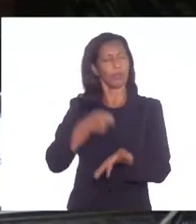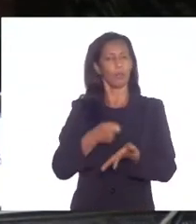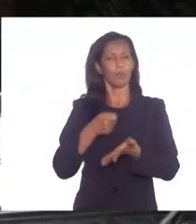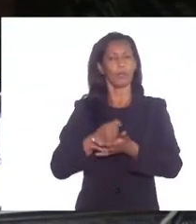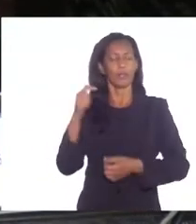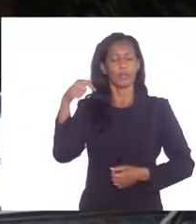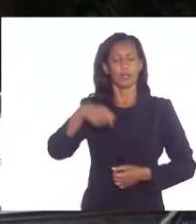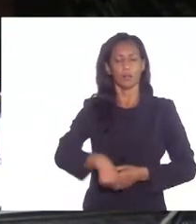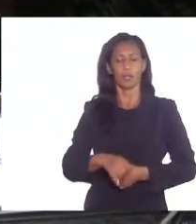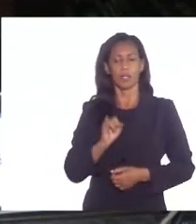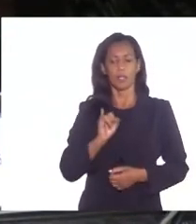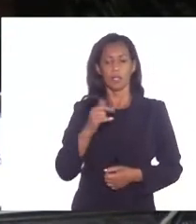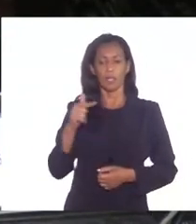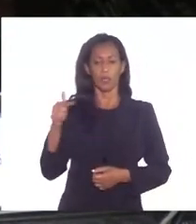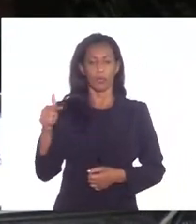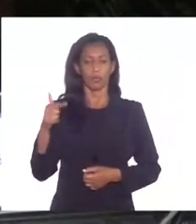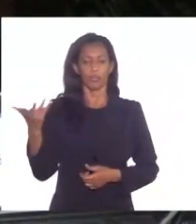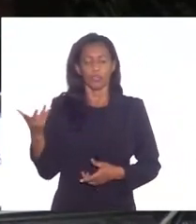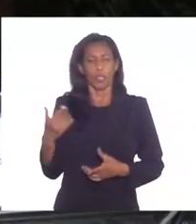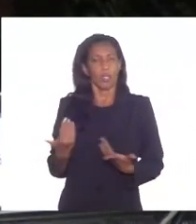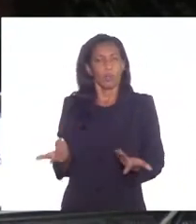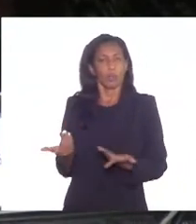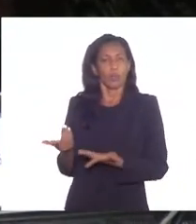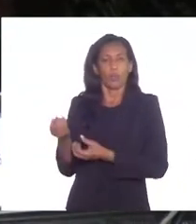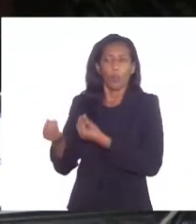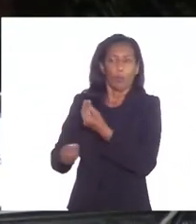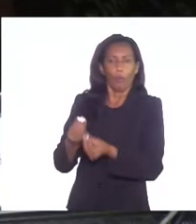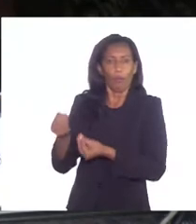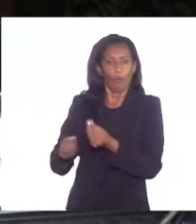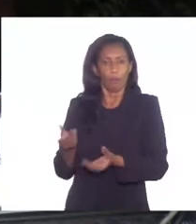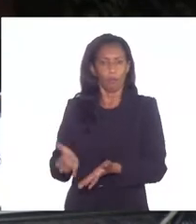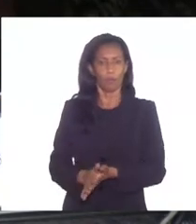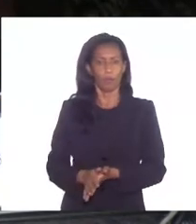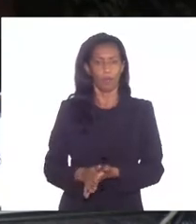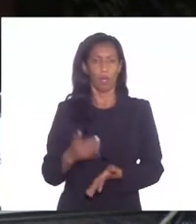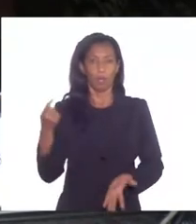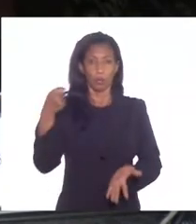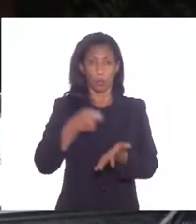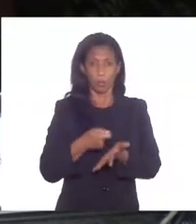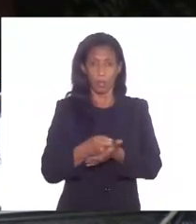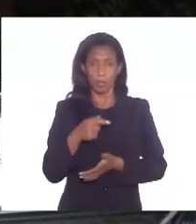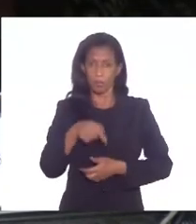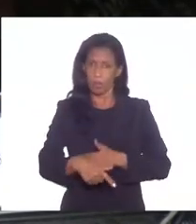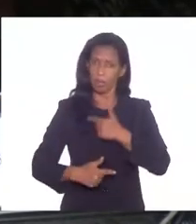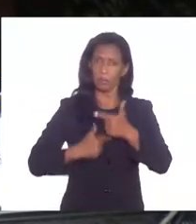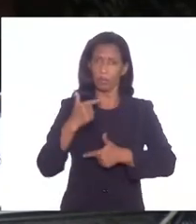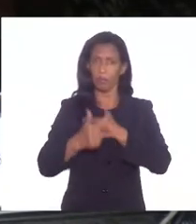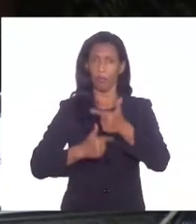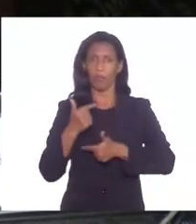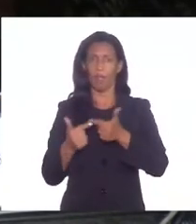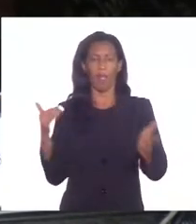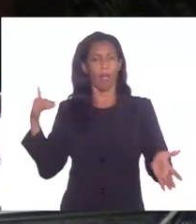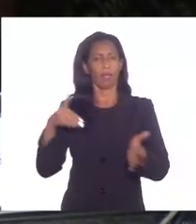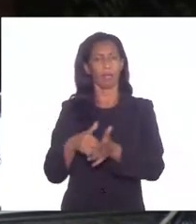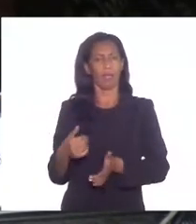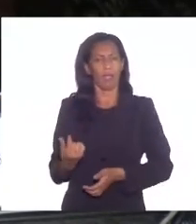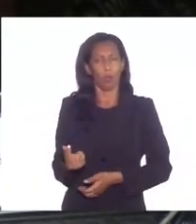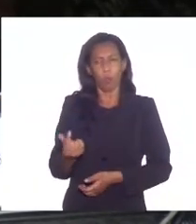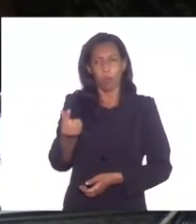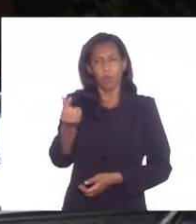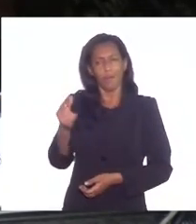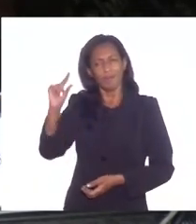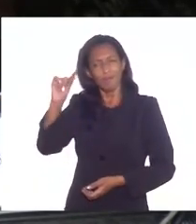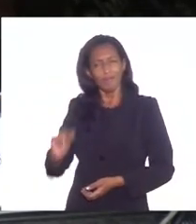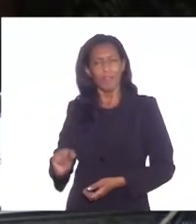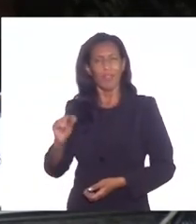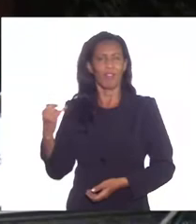aqui, senão estaríamos todos prevaricando. A nossa obrigação aqui é de lutar até o último centavo pelo que é direito do